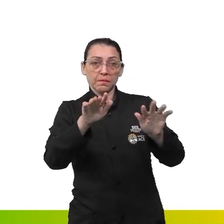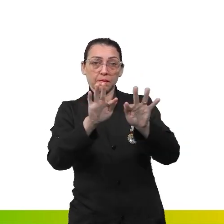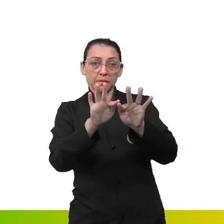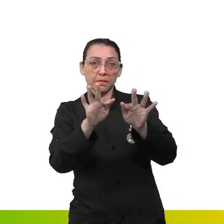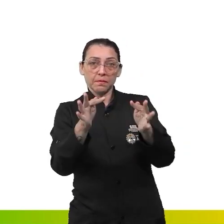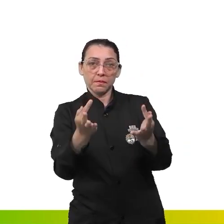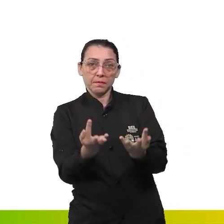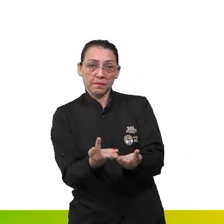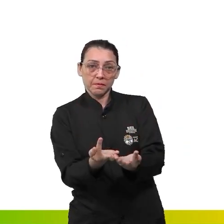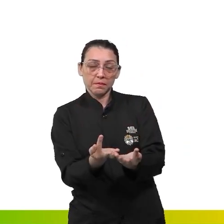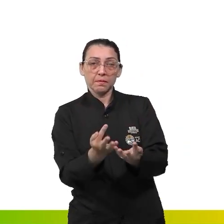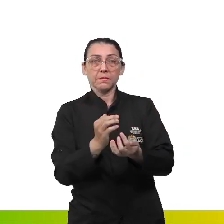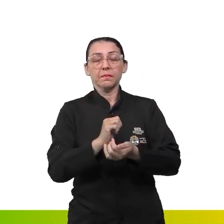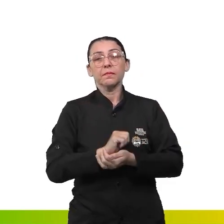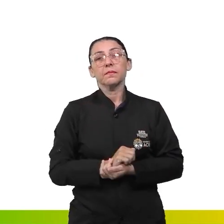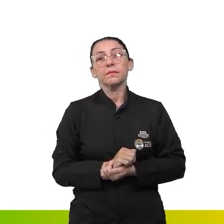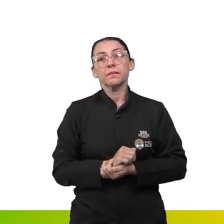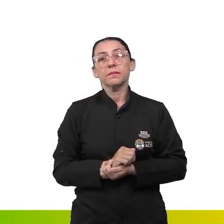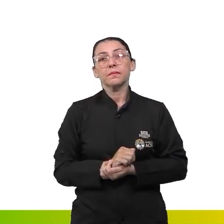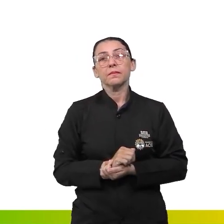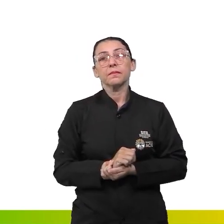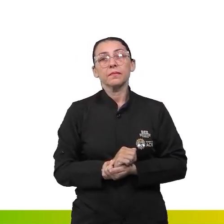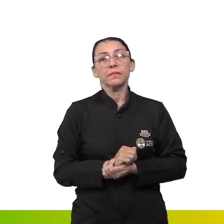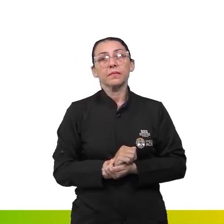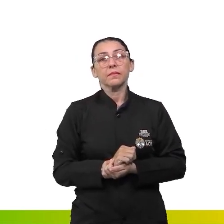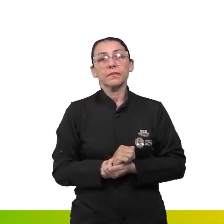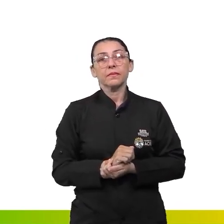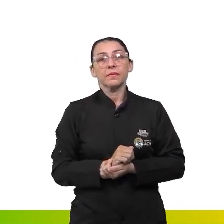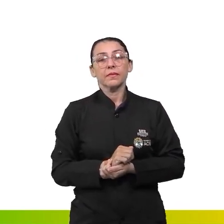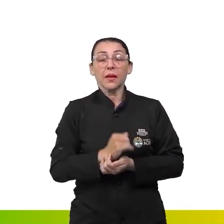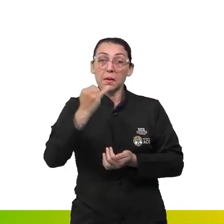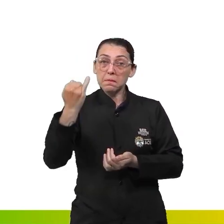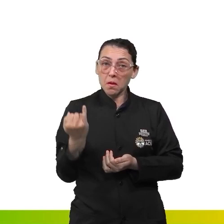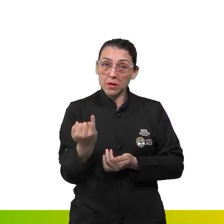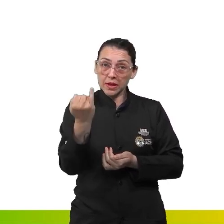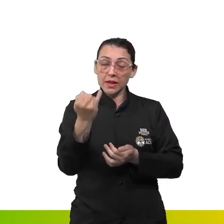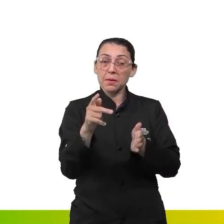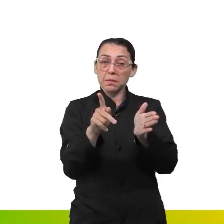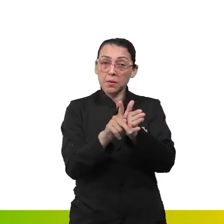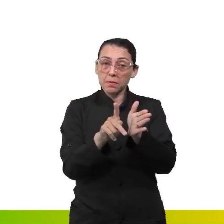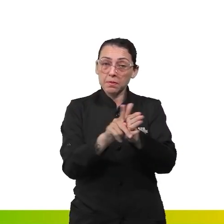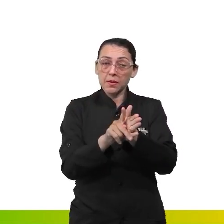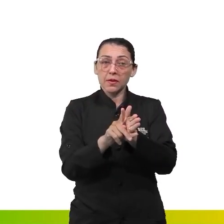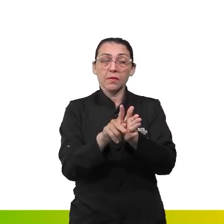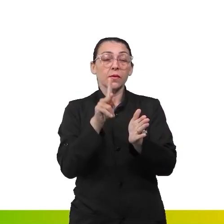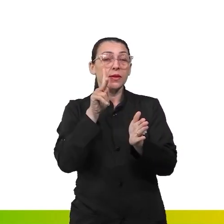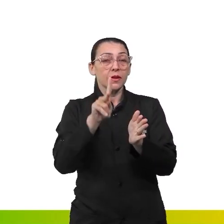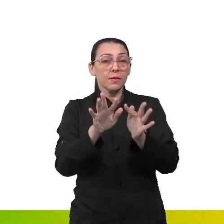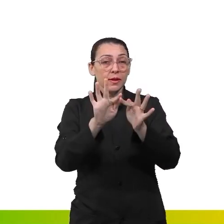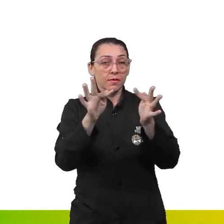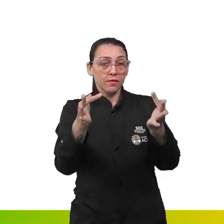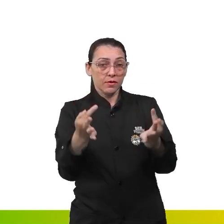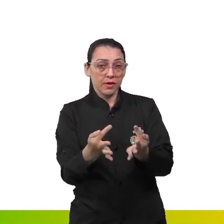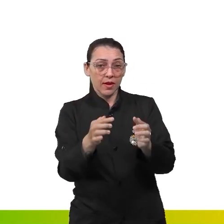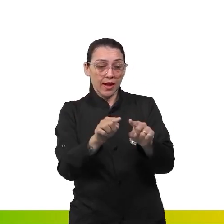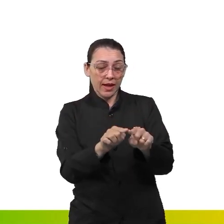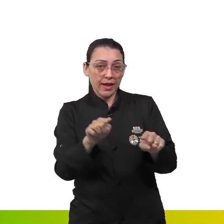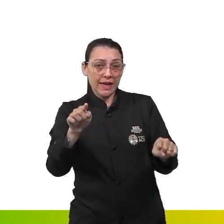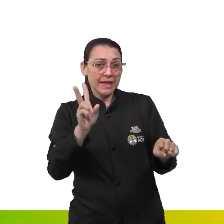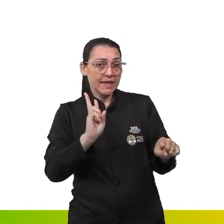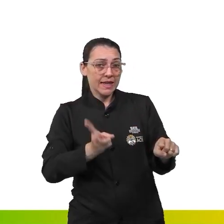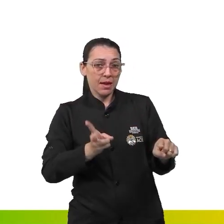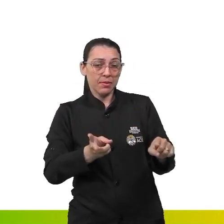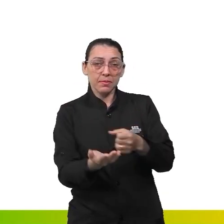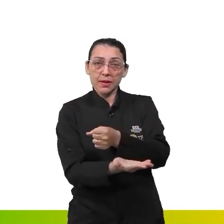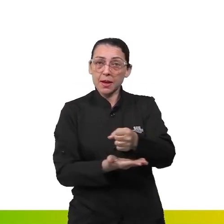e gráfico da função exponencial. Uma propriedade importante, quando você olha para a função exponencial, ela é crescente sempre que a